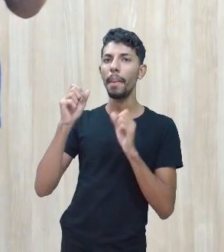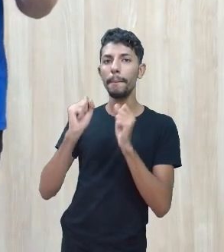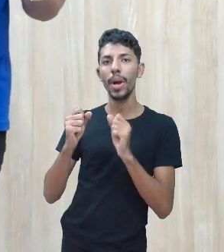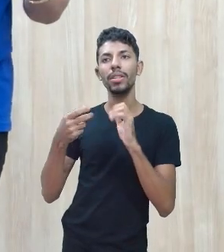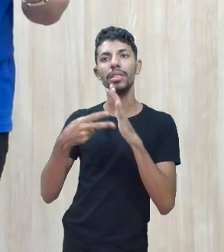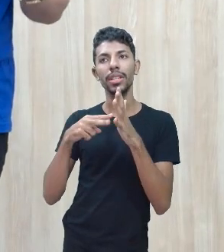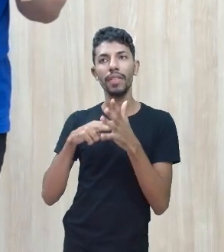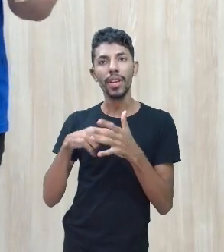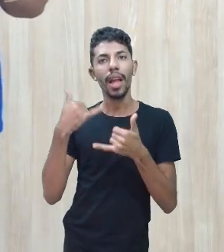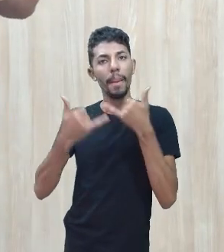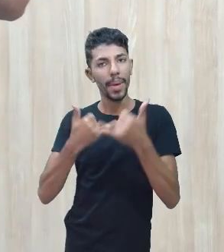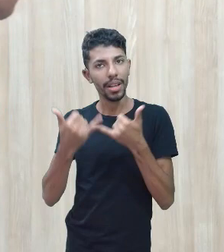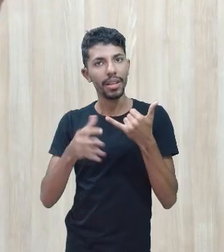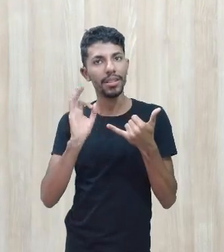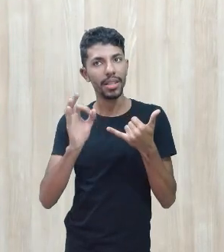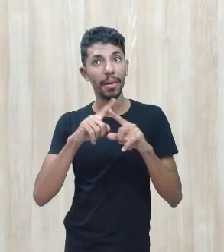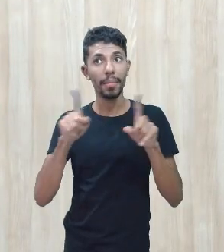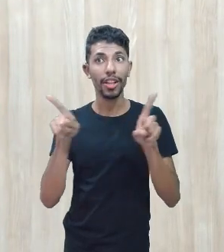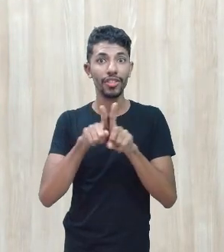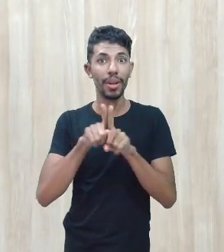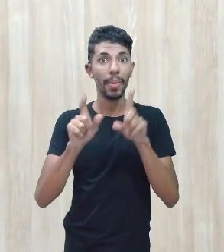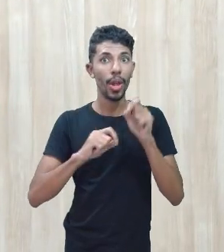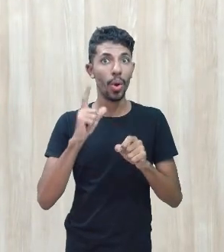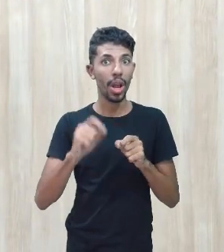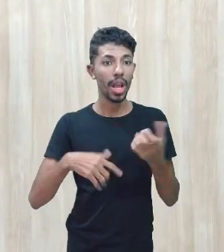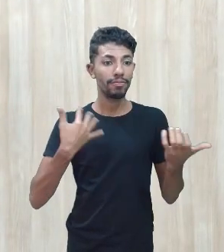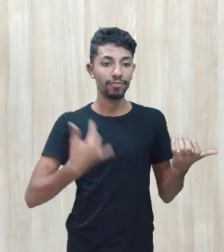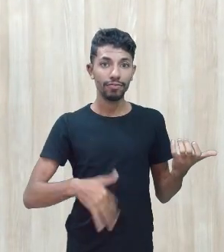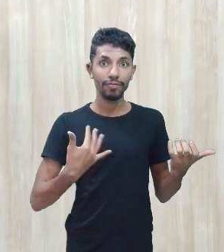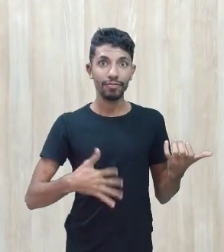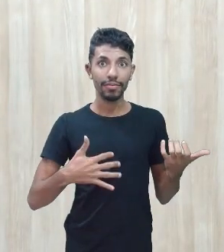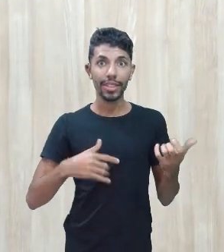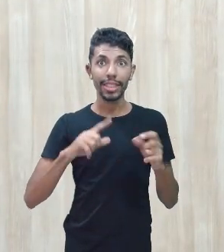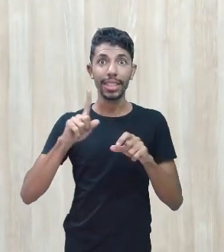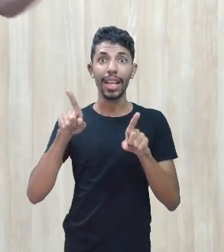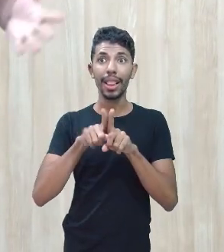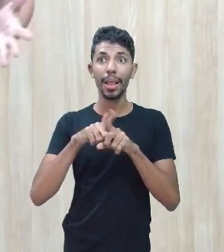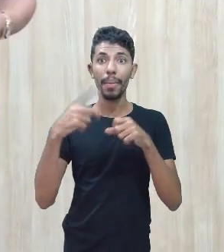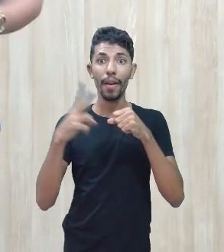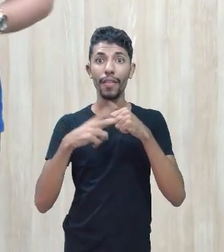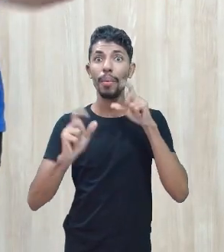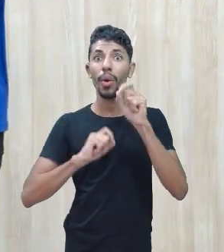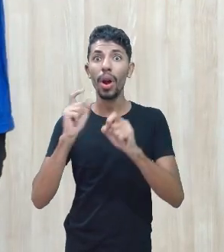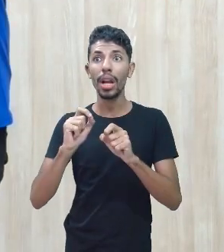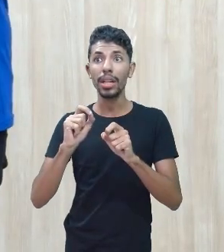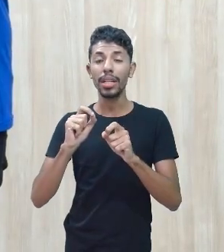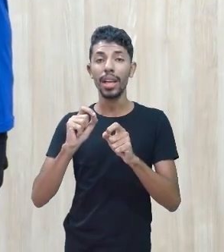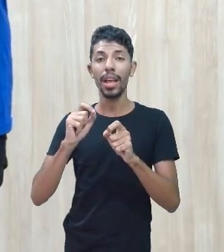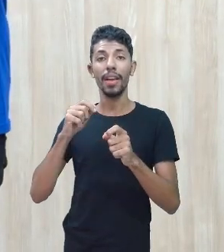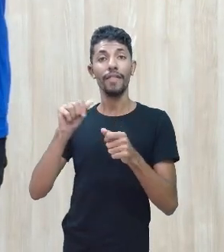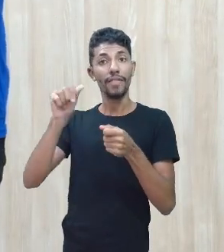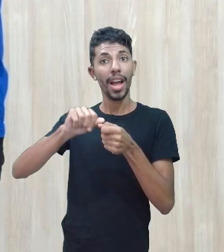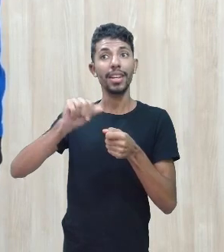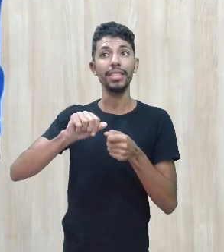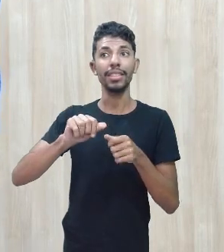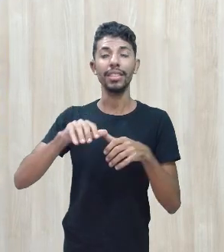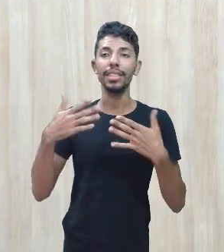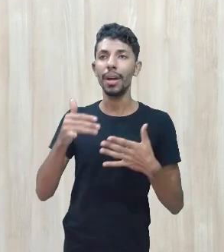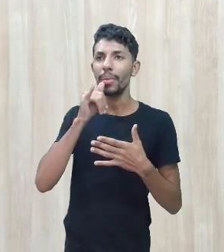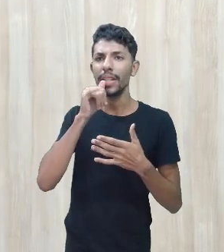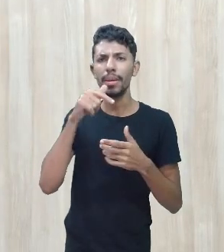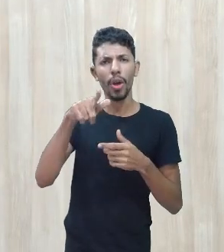sim. E também é o verbo tocar. E também é o verbo executar. Dê o play aí, bota para rolar,